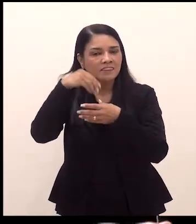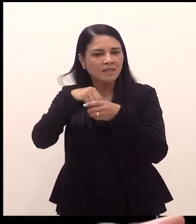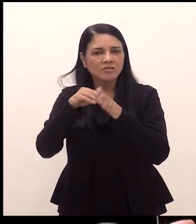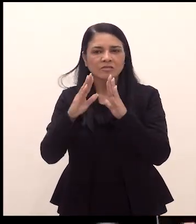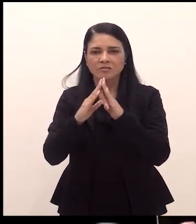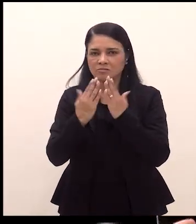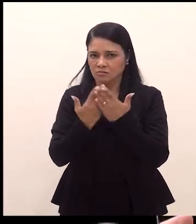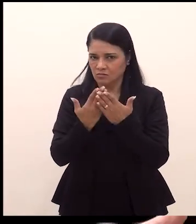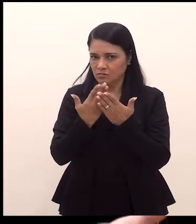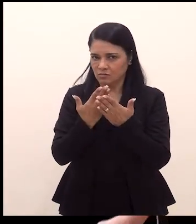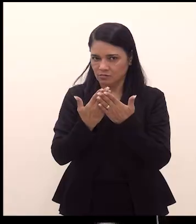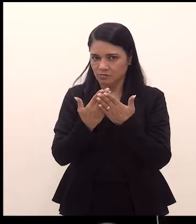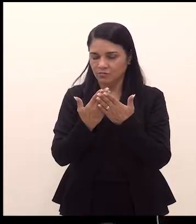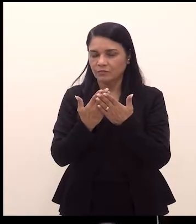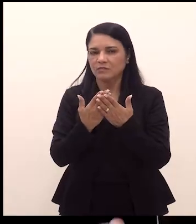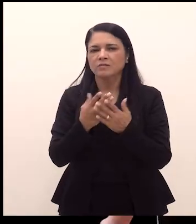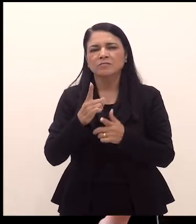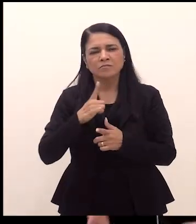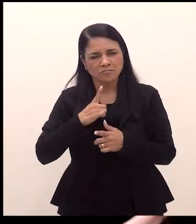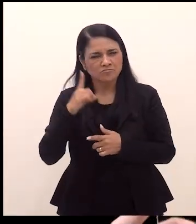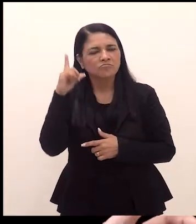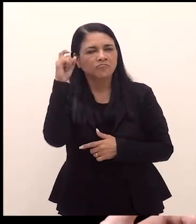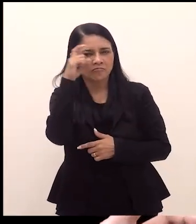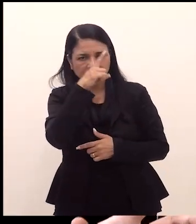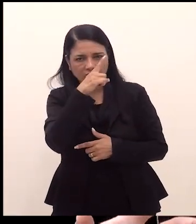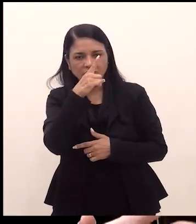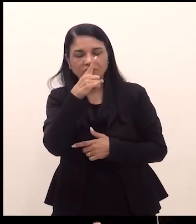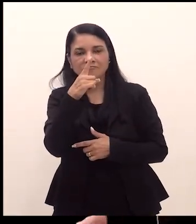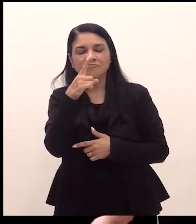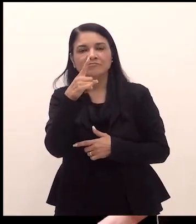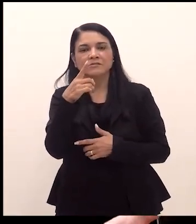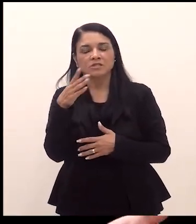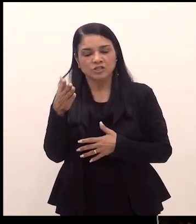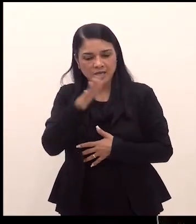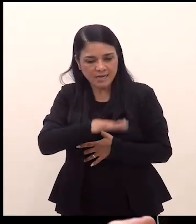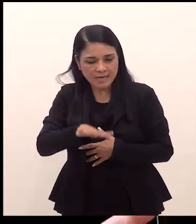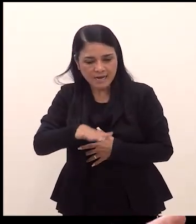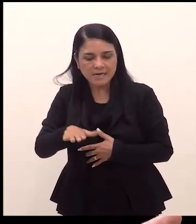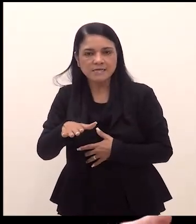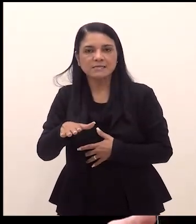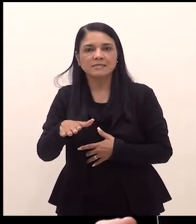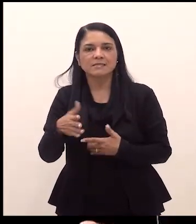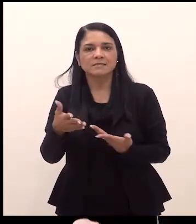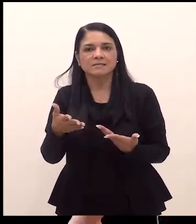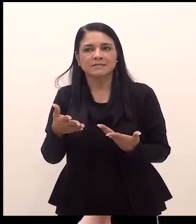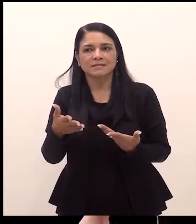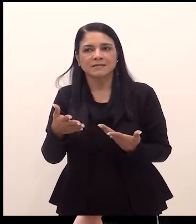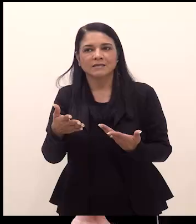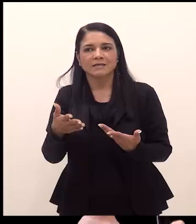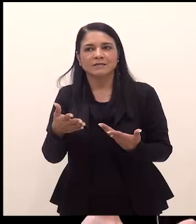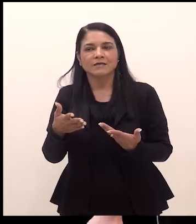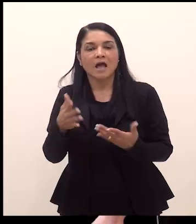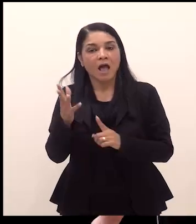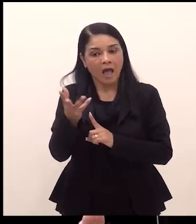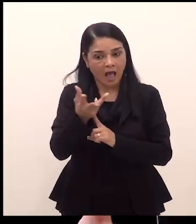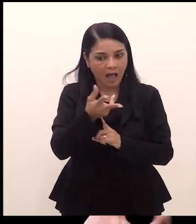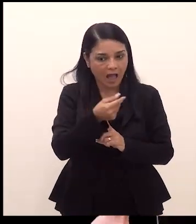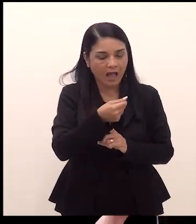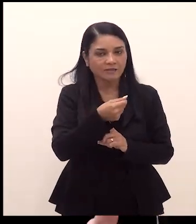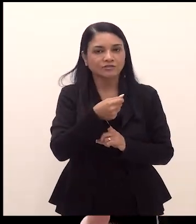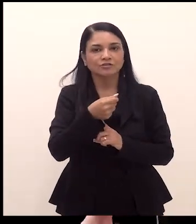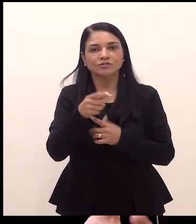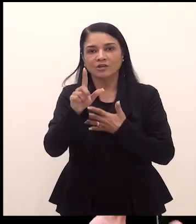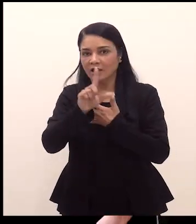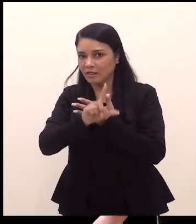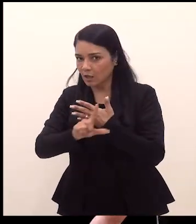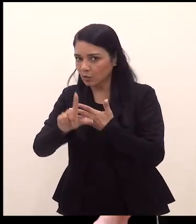criativa, sobretudo nas escolas. A gente ainda tem uma dificuldade em inserir as crianças na literacia, também